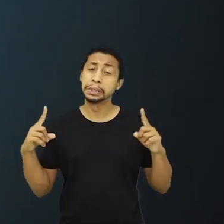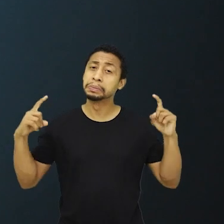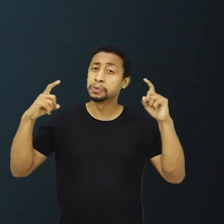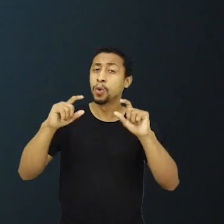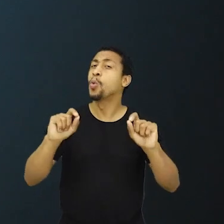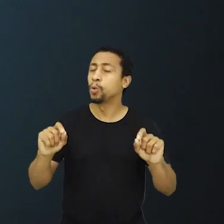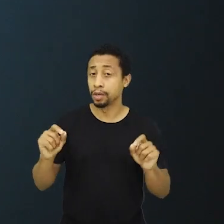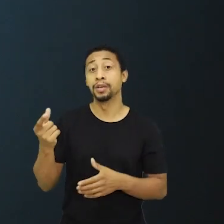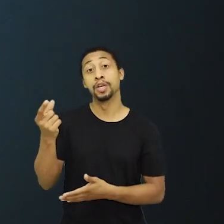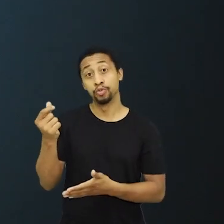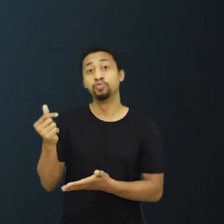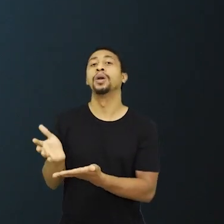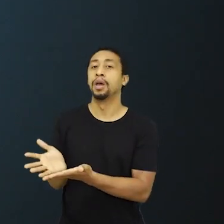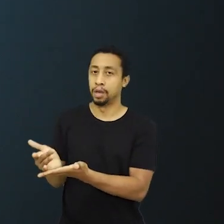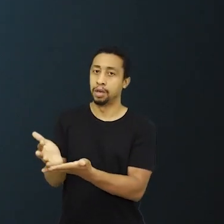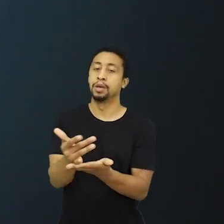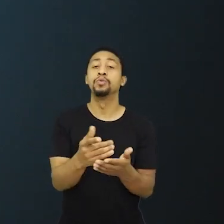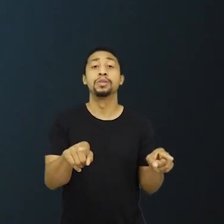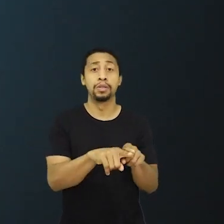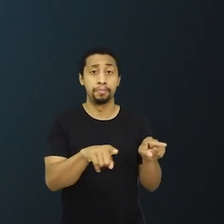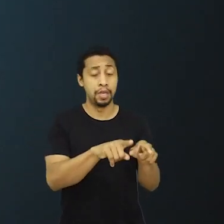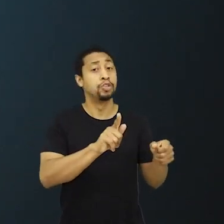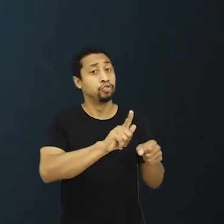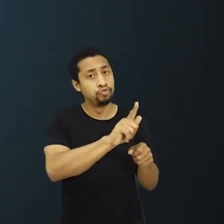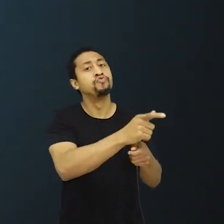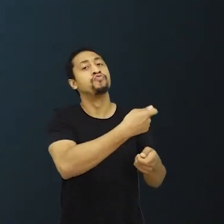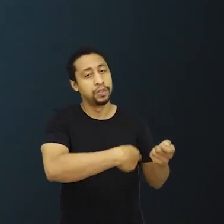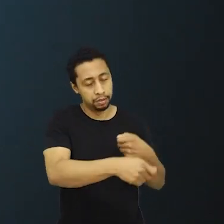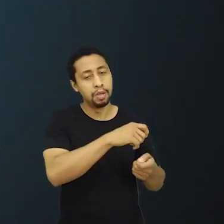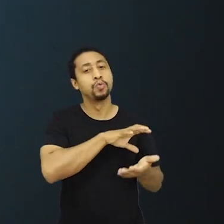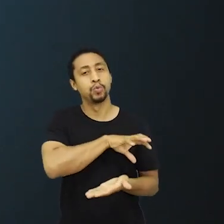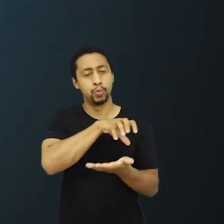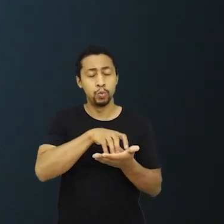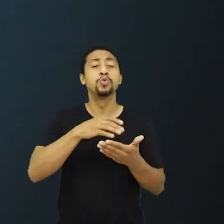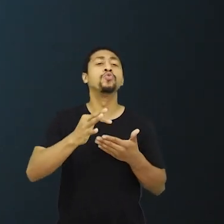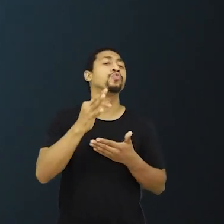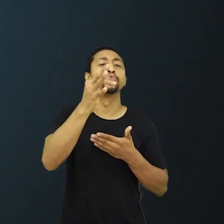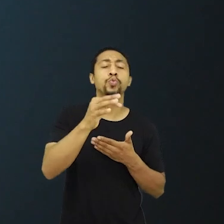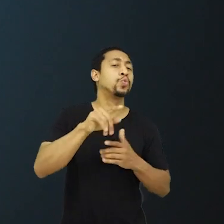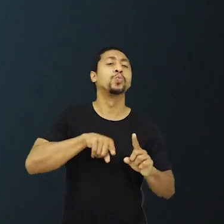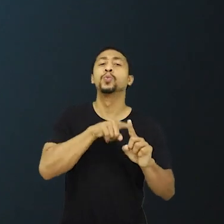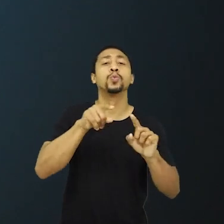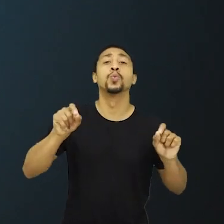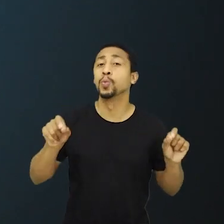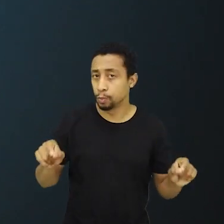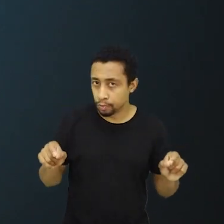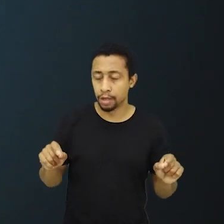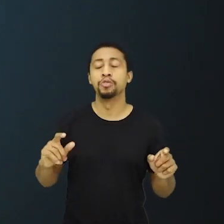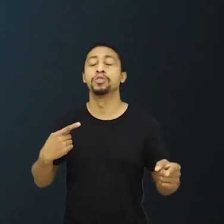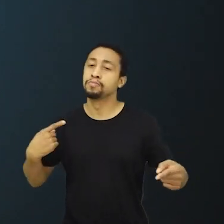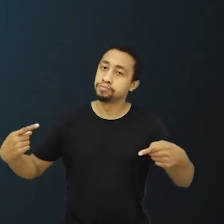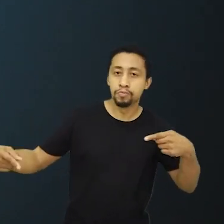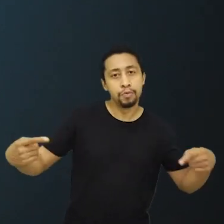captação de dinheiro e gestão do Instituto e para onde o Instituto queria ir. Sempre o Instituto faz essa reflexão. Isso é